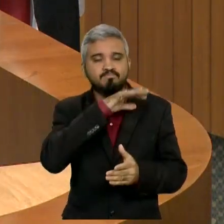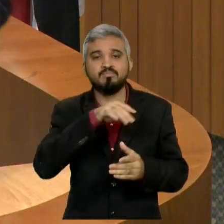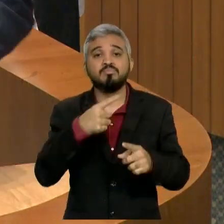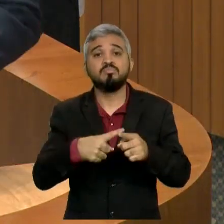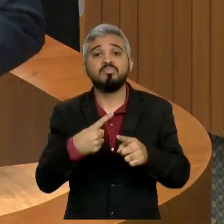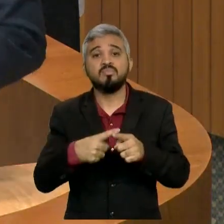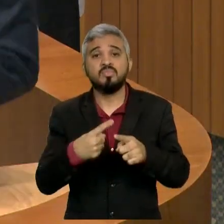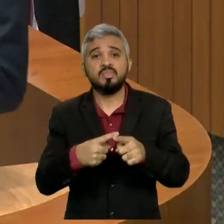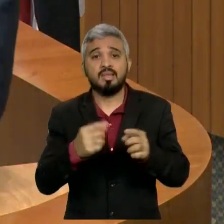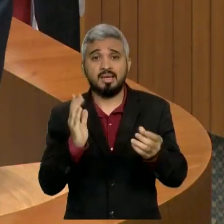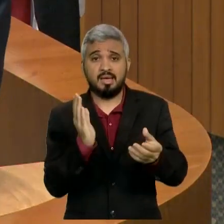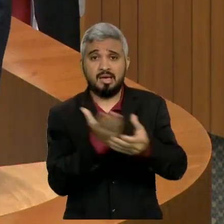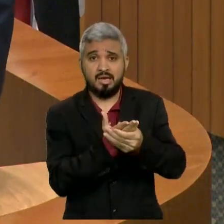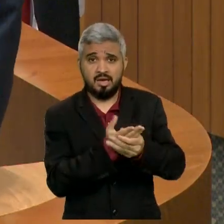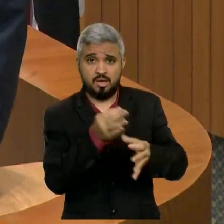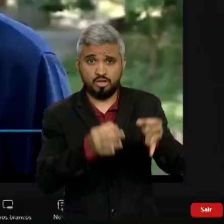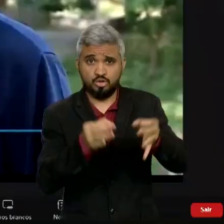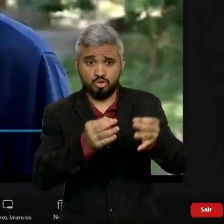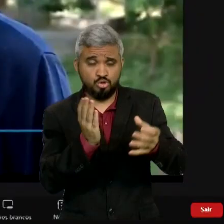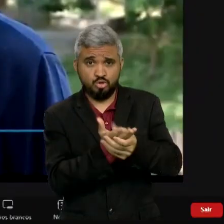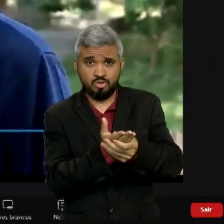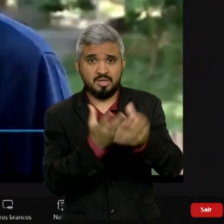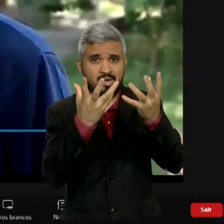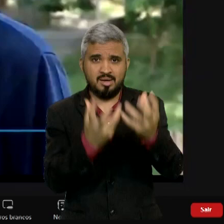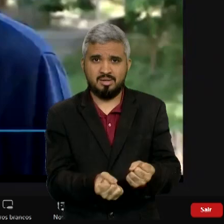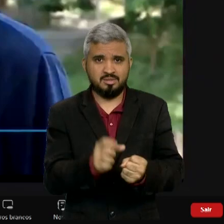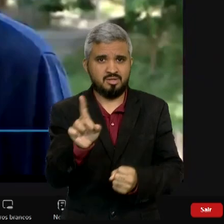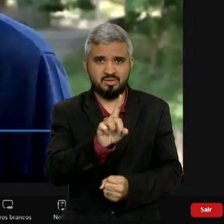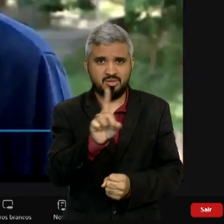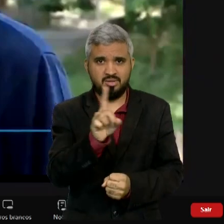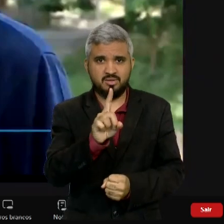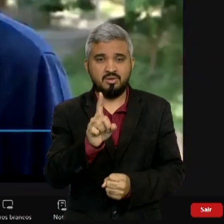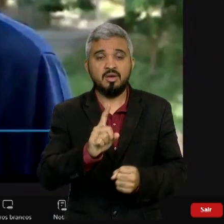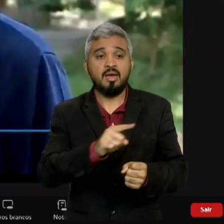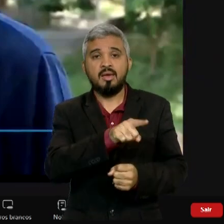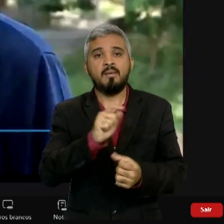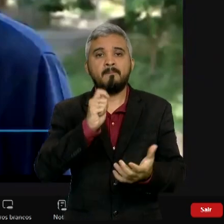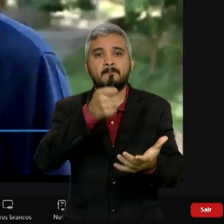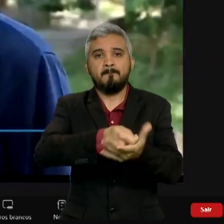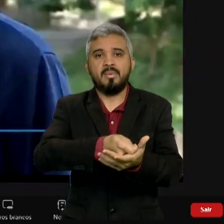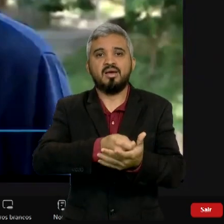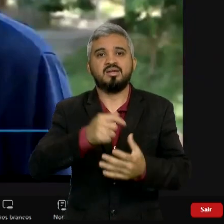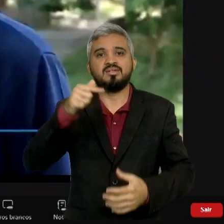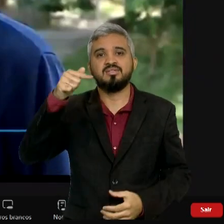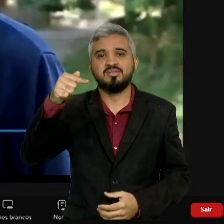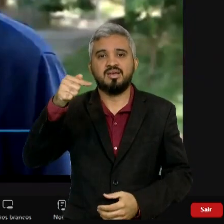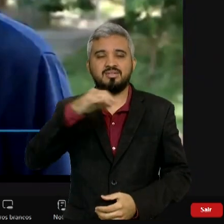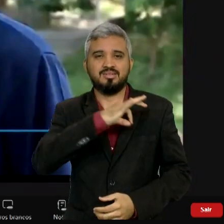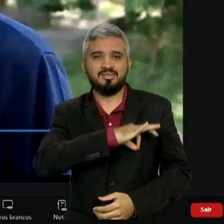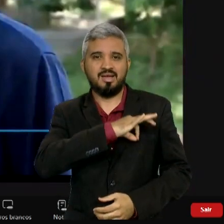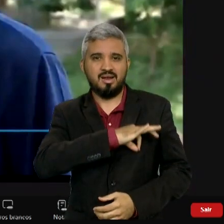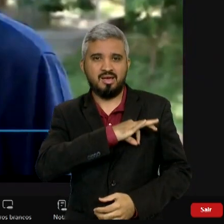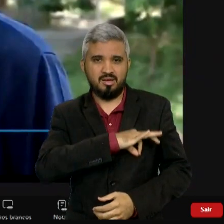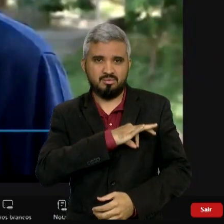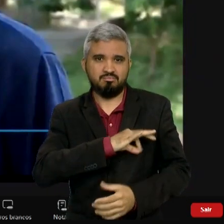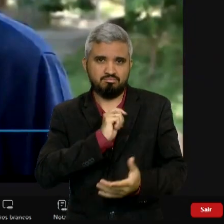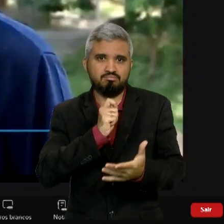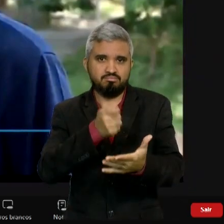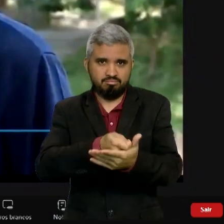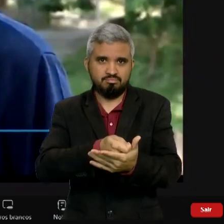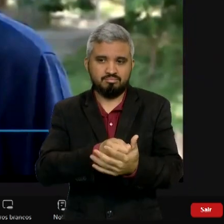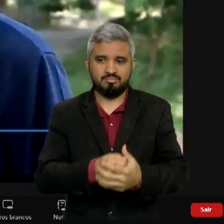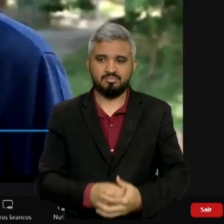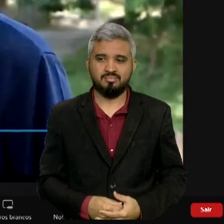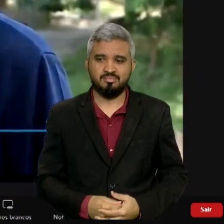ação, ainda colocaram uma multa de 7 salários para ele. Imagina. Só